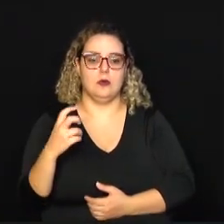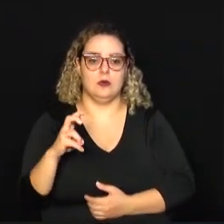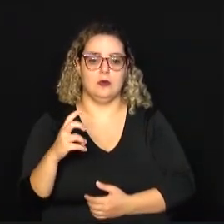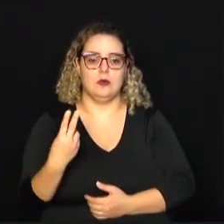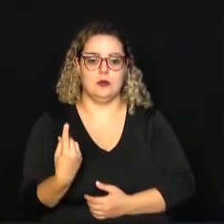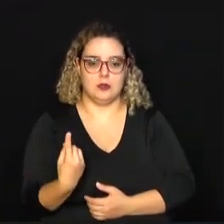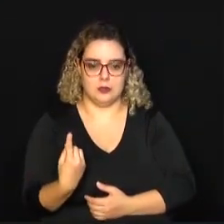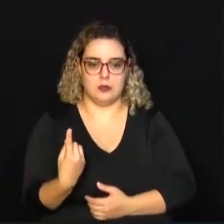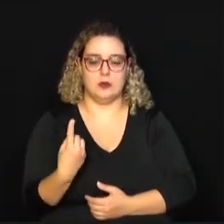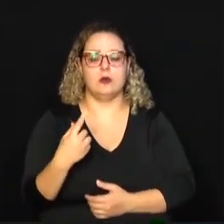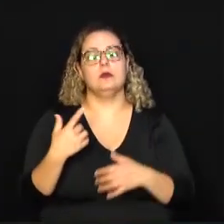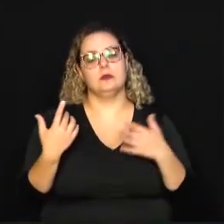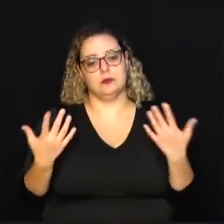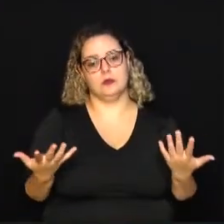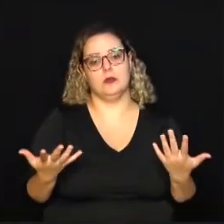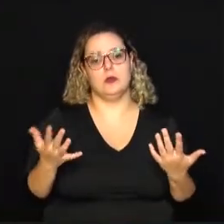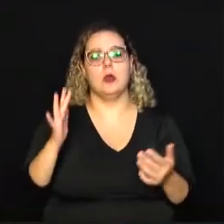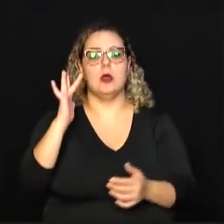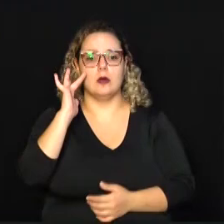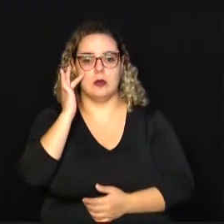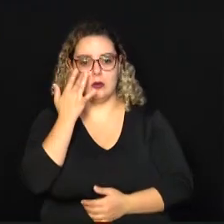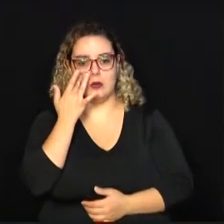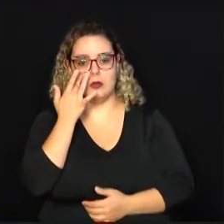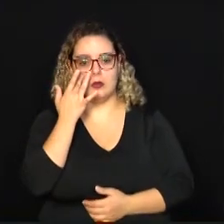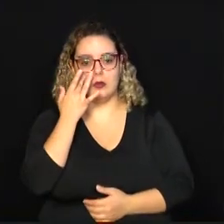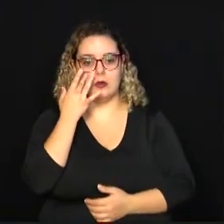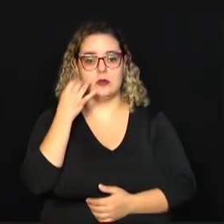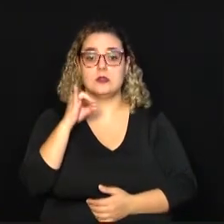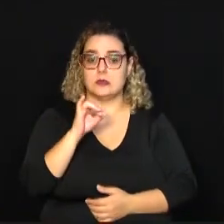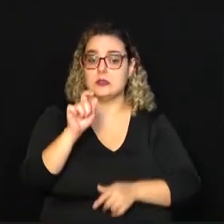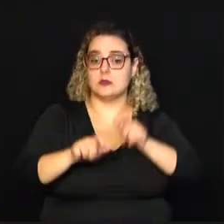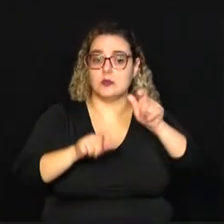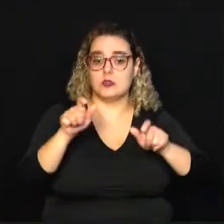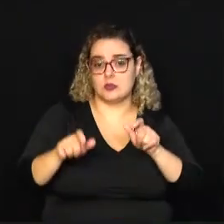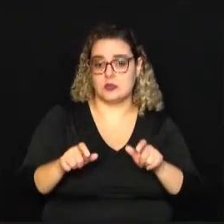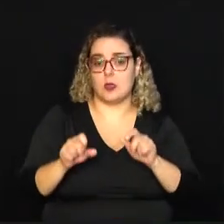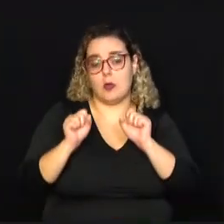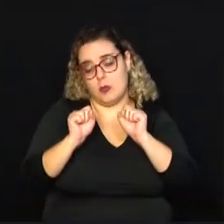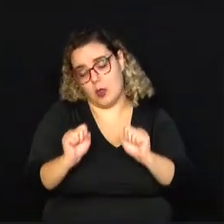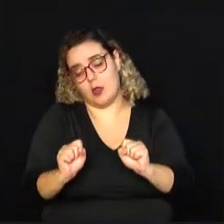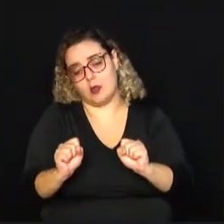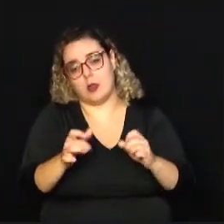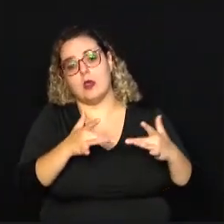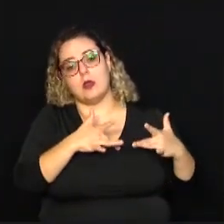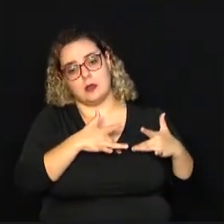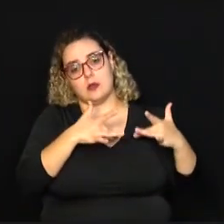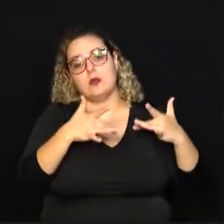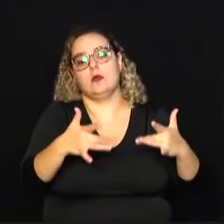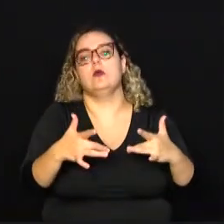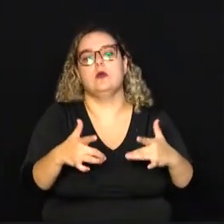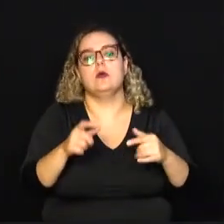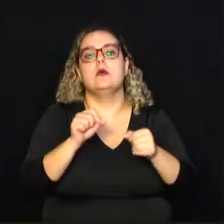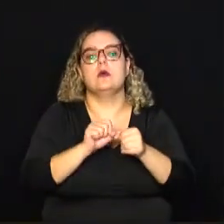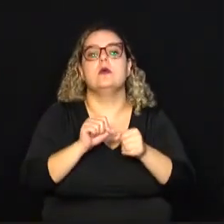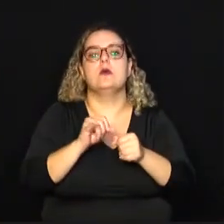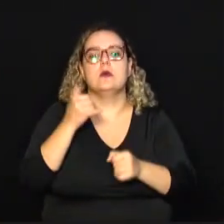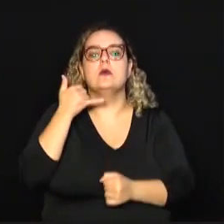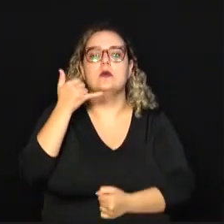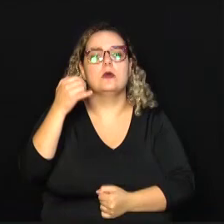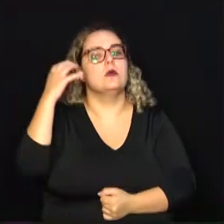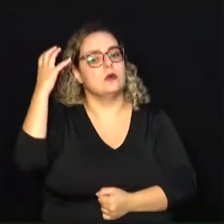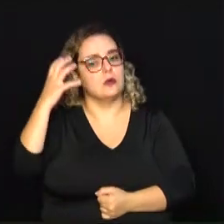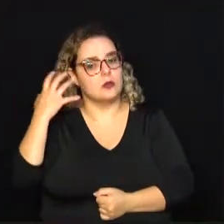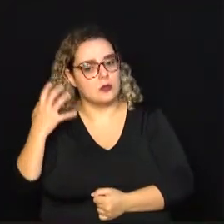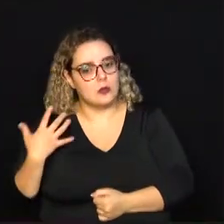000151, tá? Acho que se as pessoas quiserem, puderem doar, façam contato com a Guida,